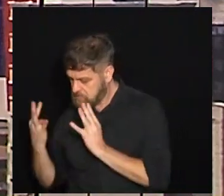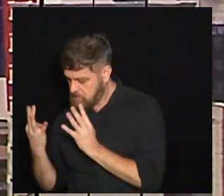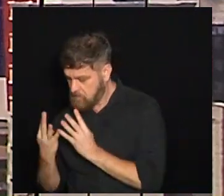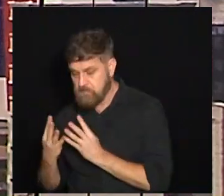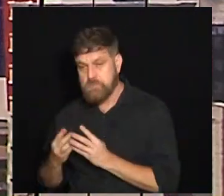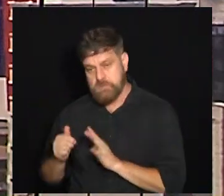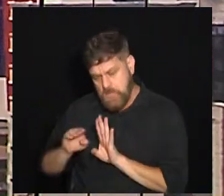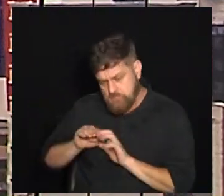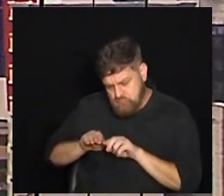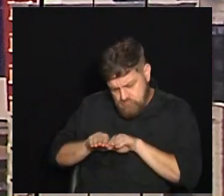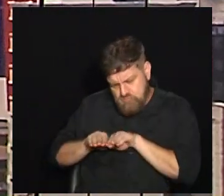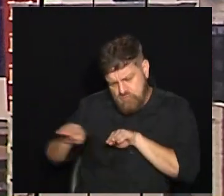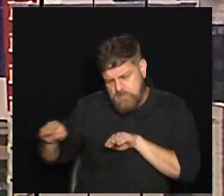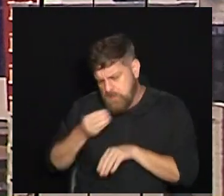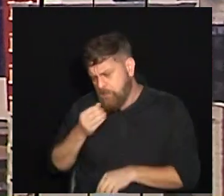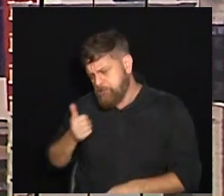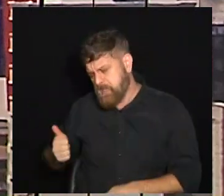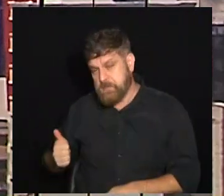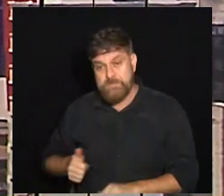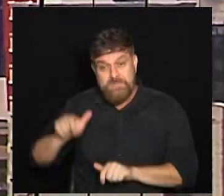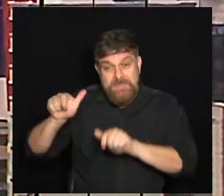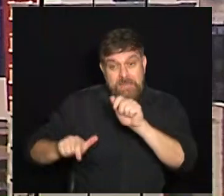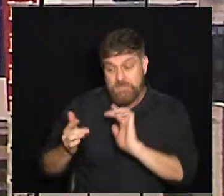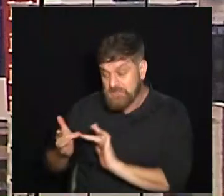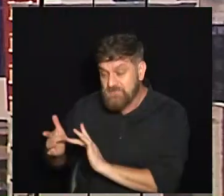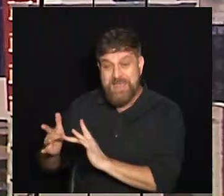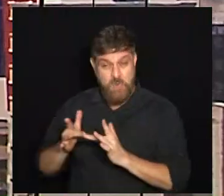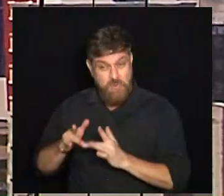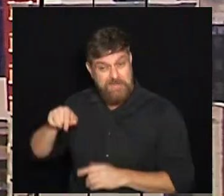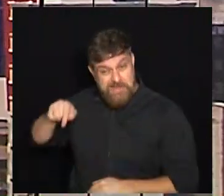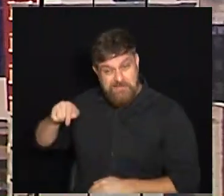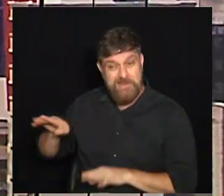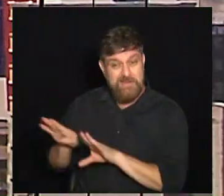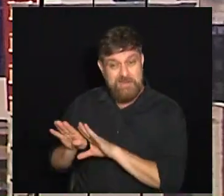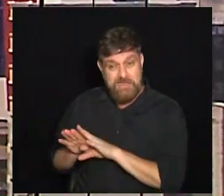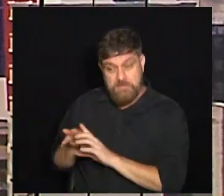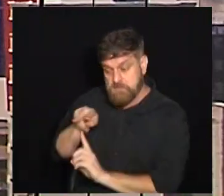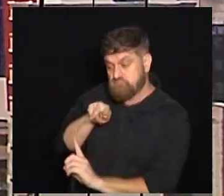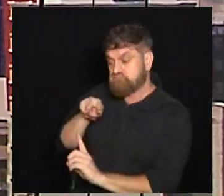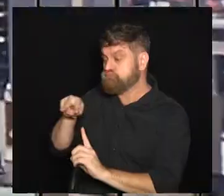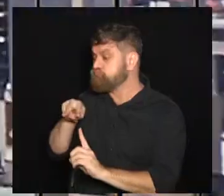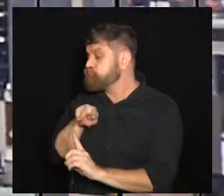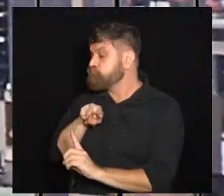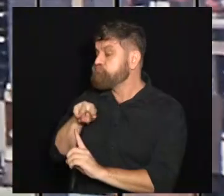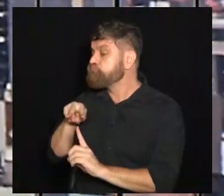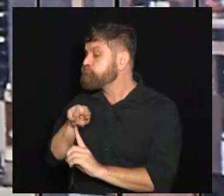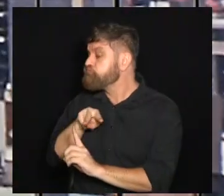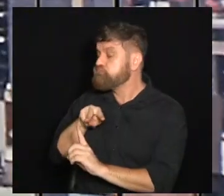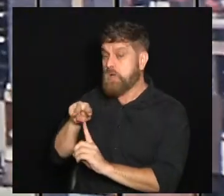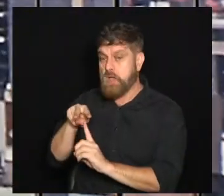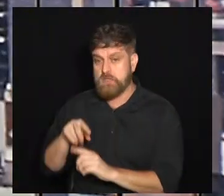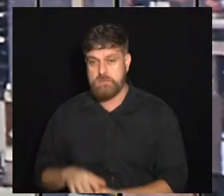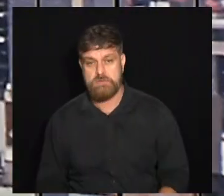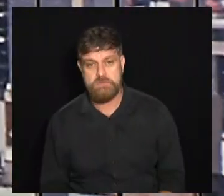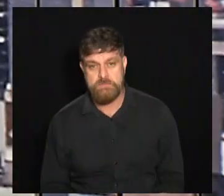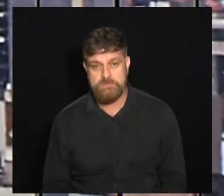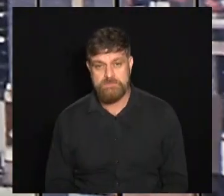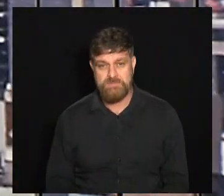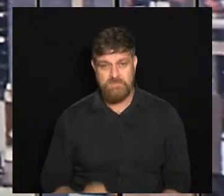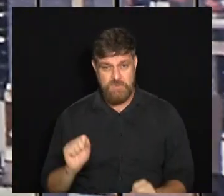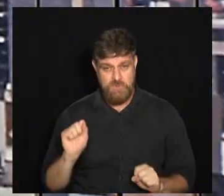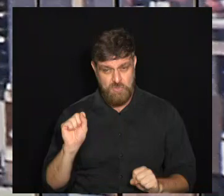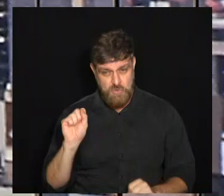bem. Outras pessoas que tiveram o contato com ela estão sendo monitoradas. Muitos shoppings